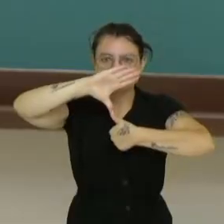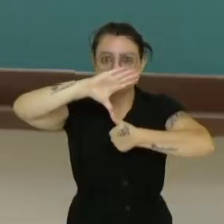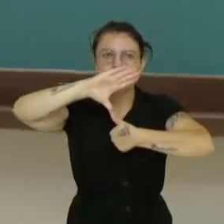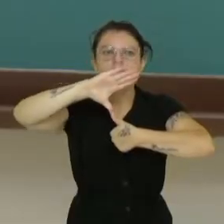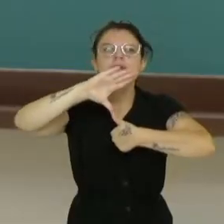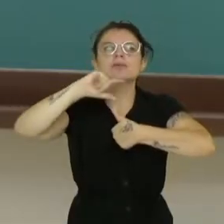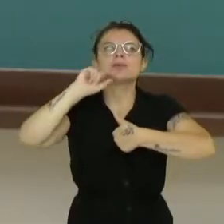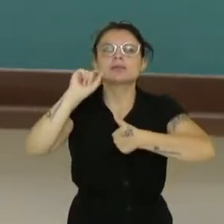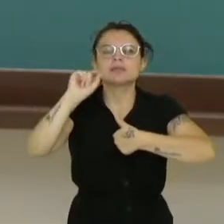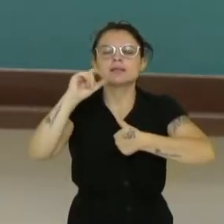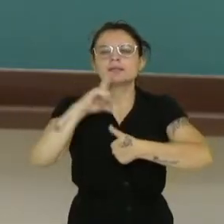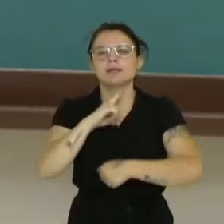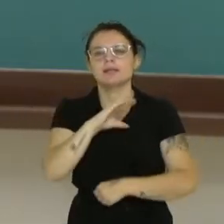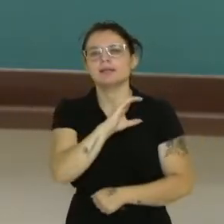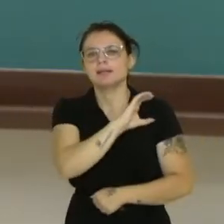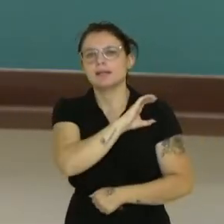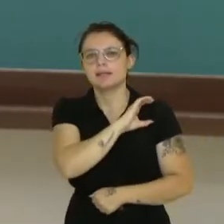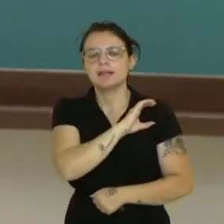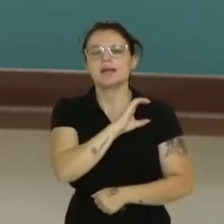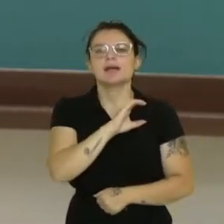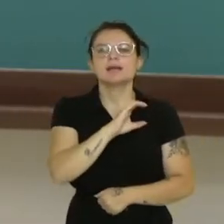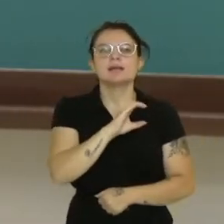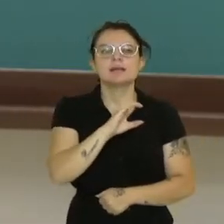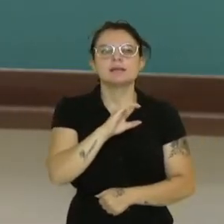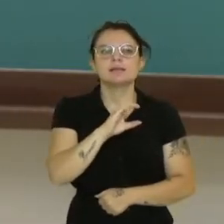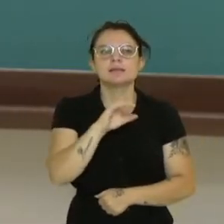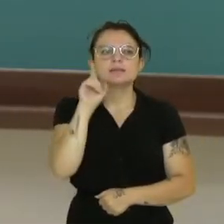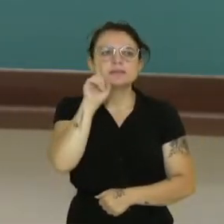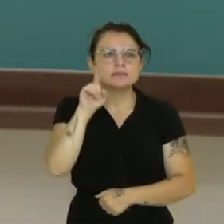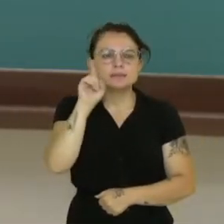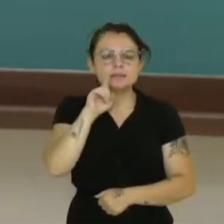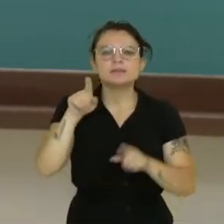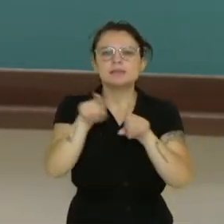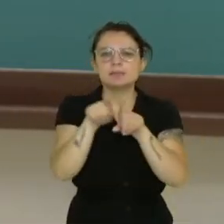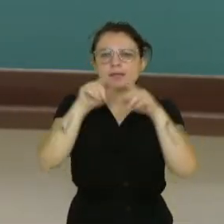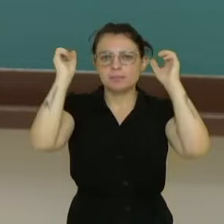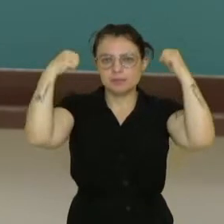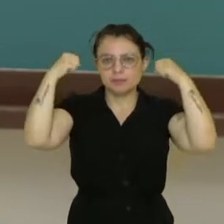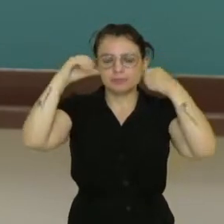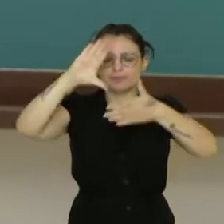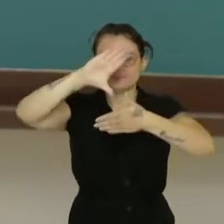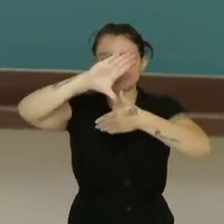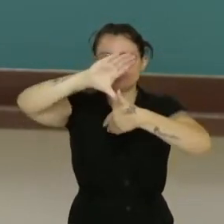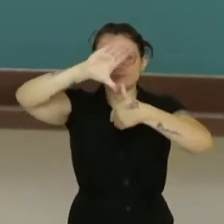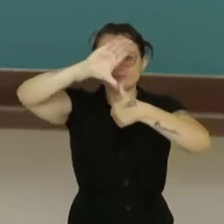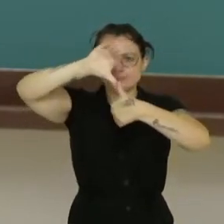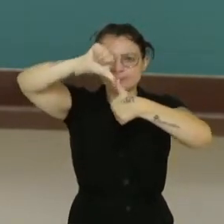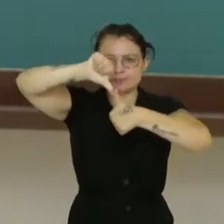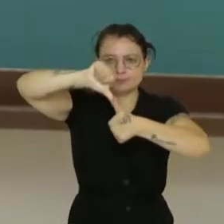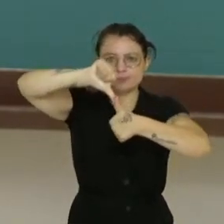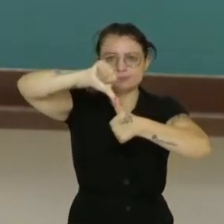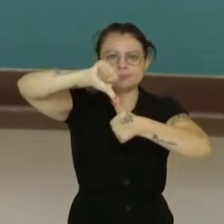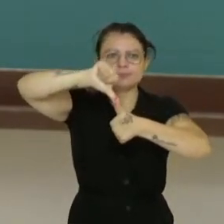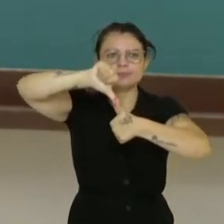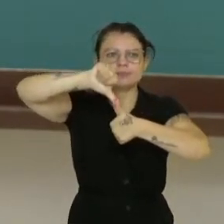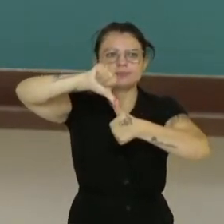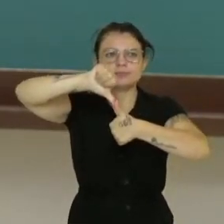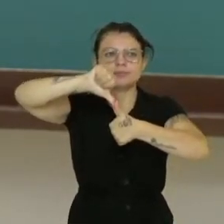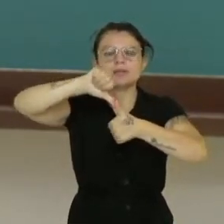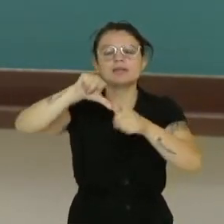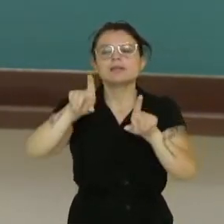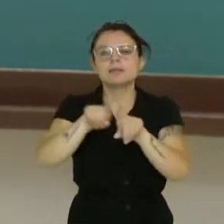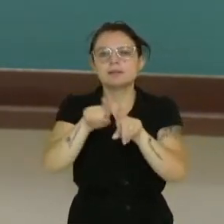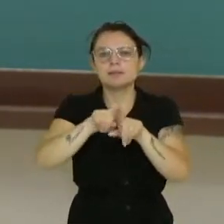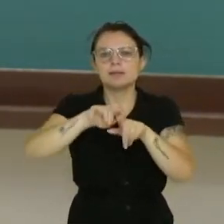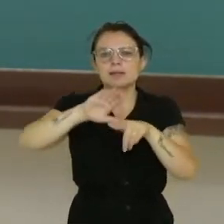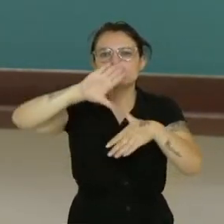envolve Canadá, Estados Unidos e México. A América Central e a América do Sul,